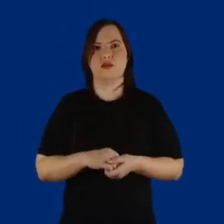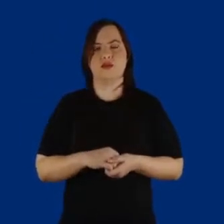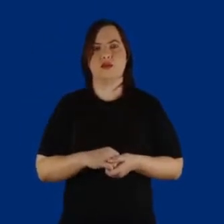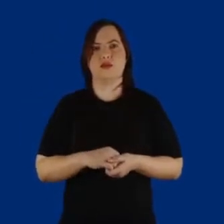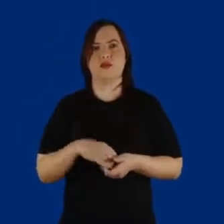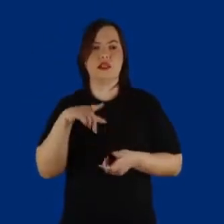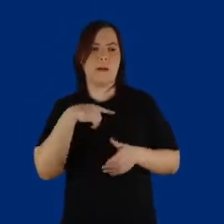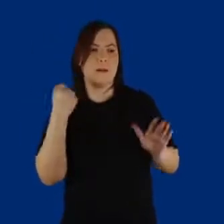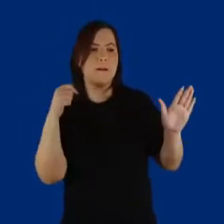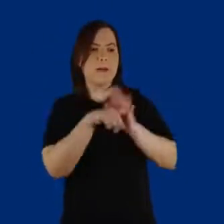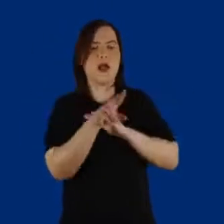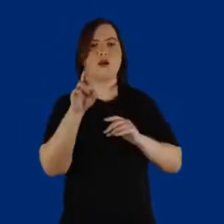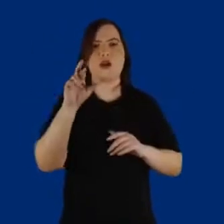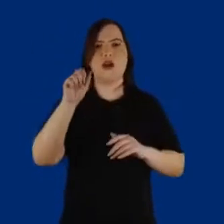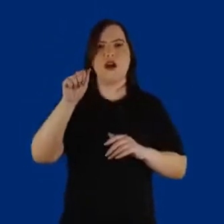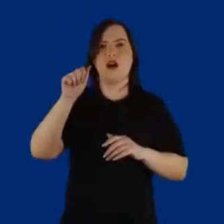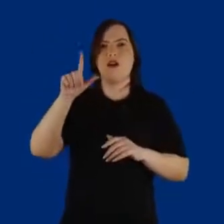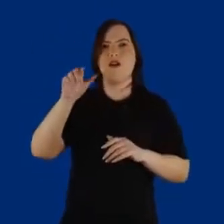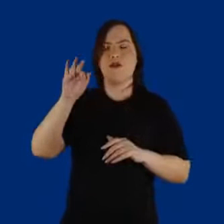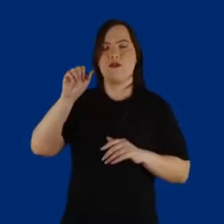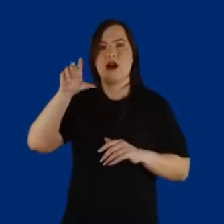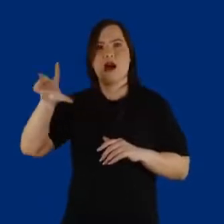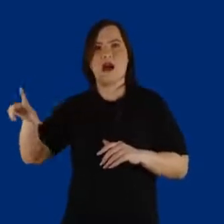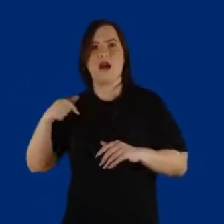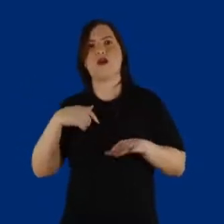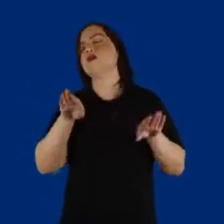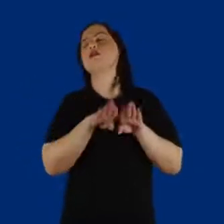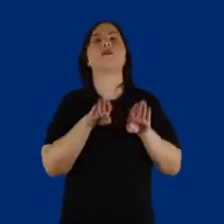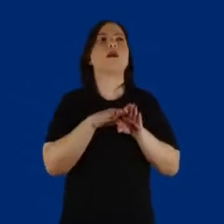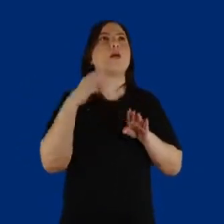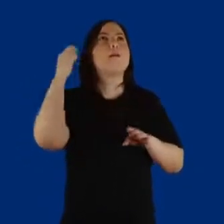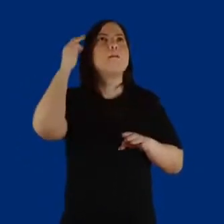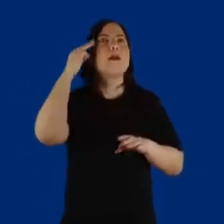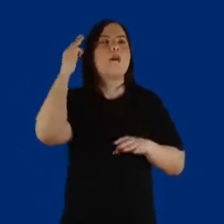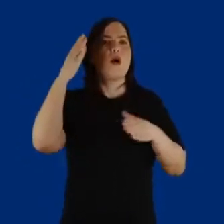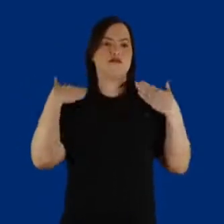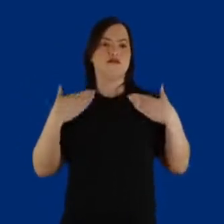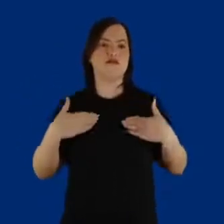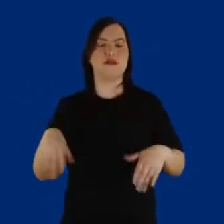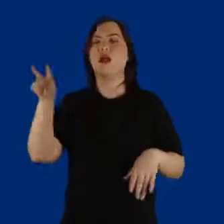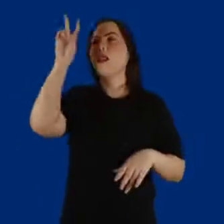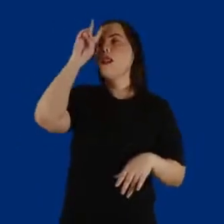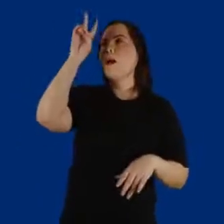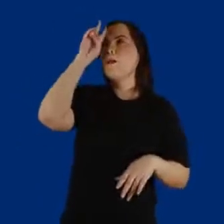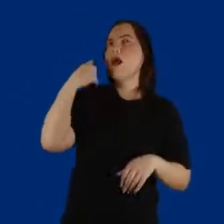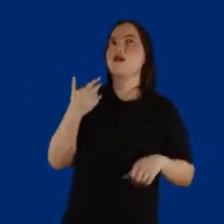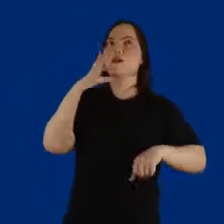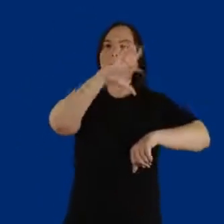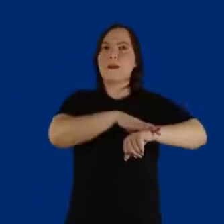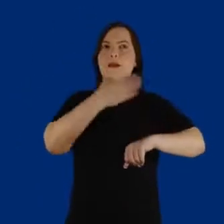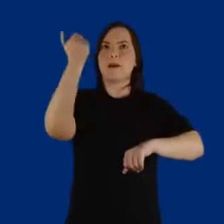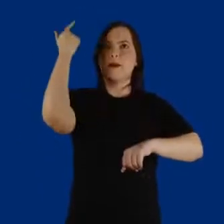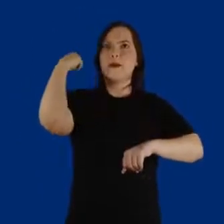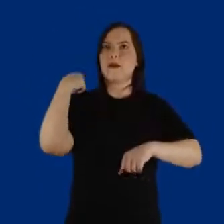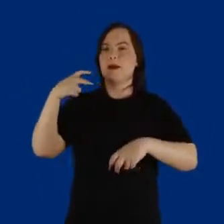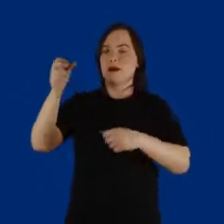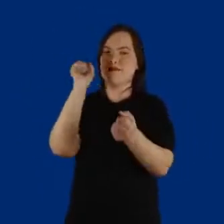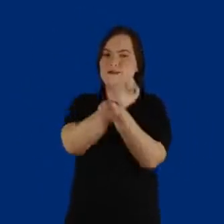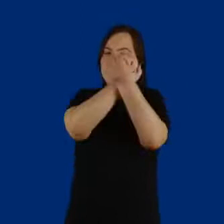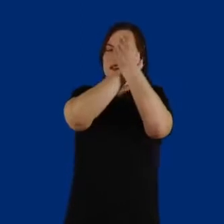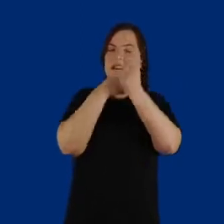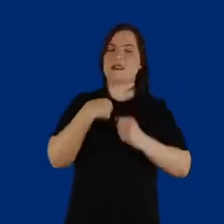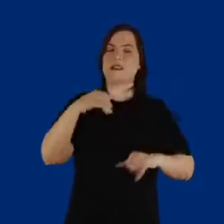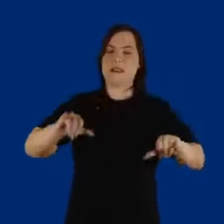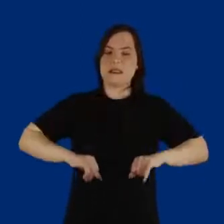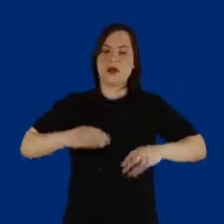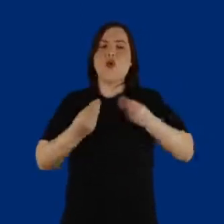a pergunta do Rafael Maia. Temos na memória corporal as lembranças da colonização e da escravidão. Como